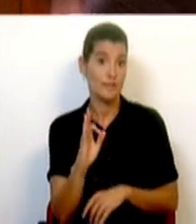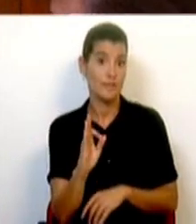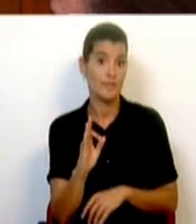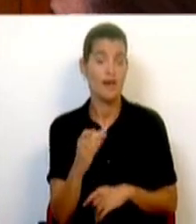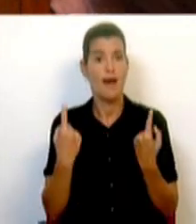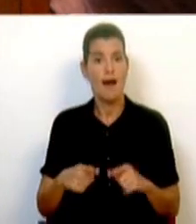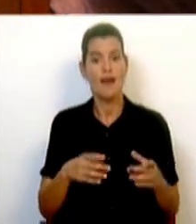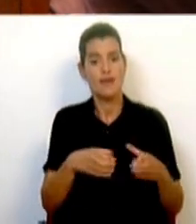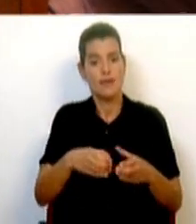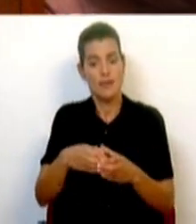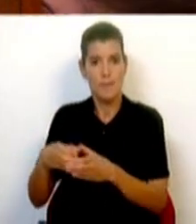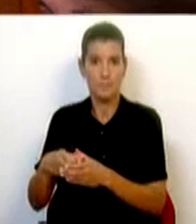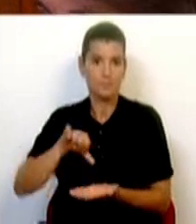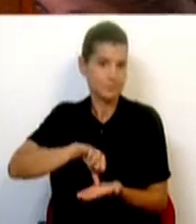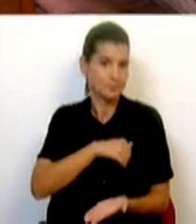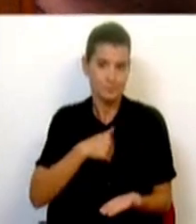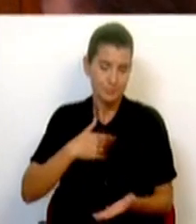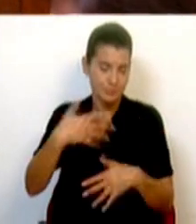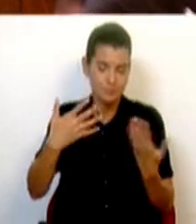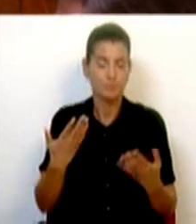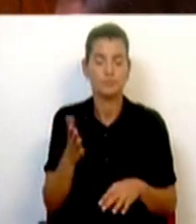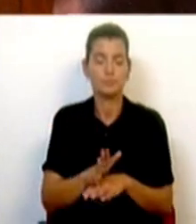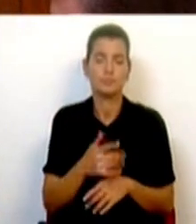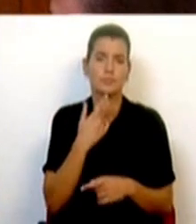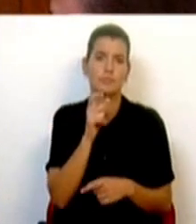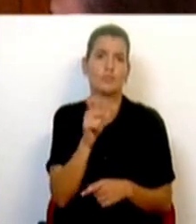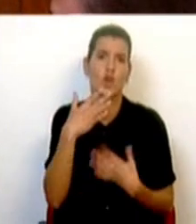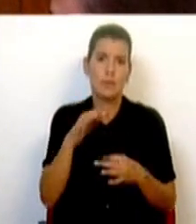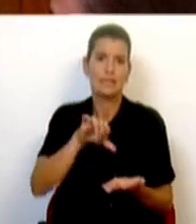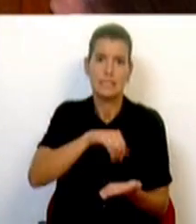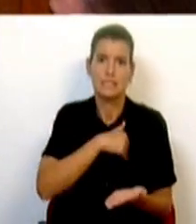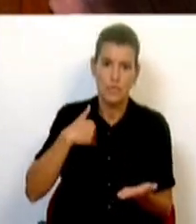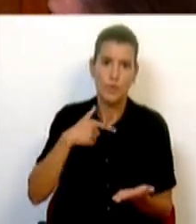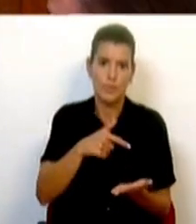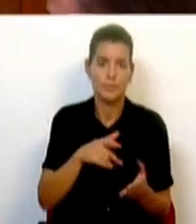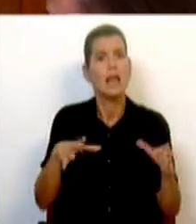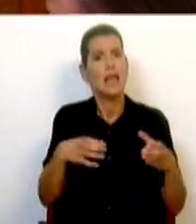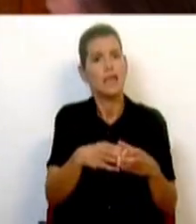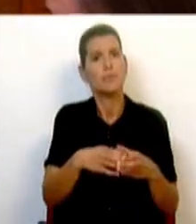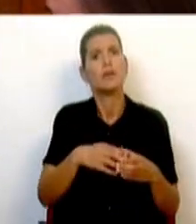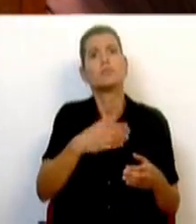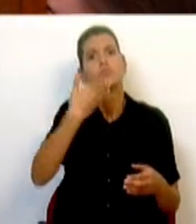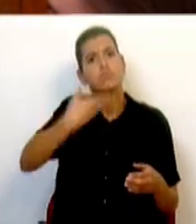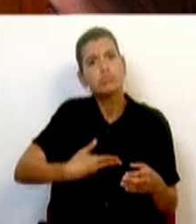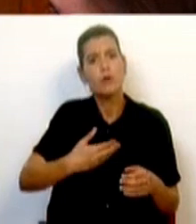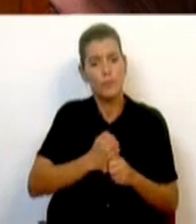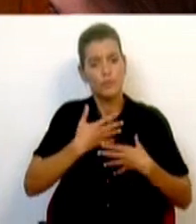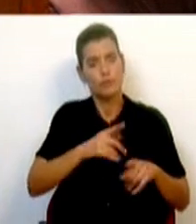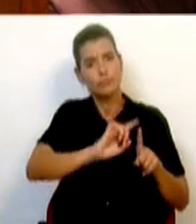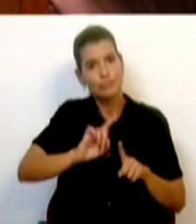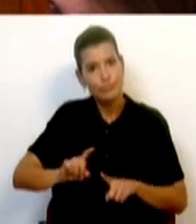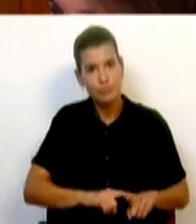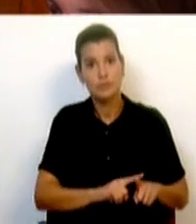temos equipas, onde, os centros de saúde, se quisermos, para a linguagem comum, onde as equipas são multidisciplinares e onde